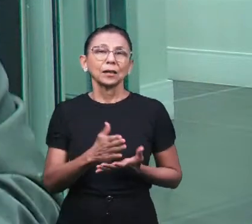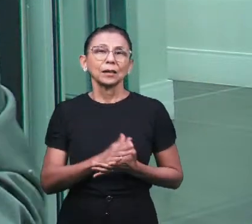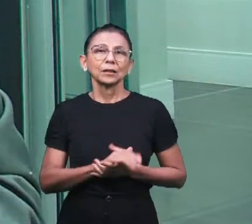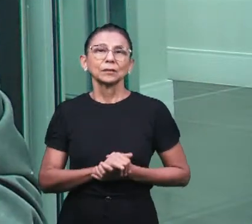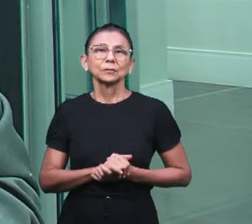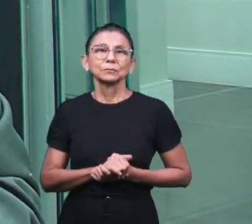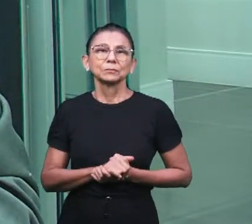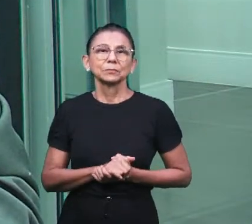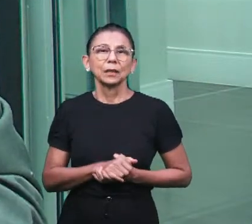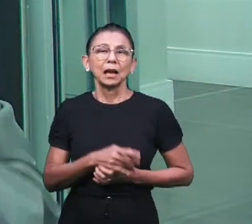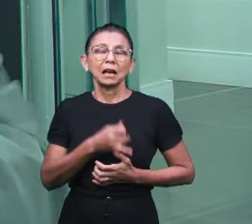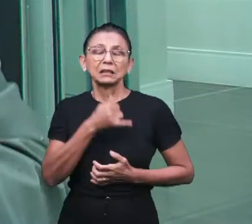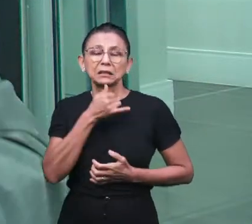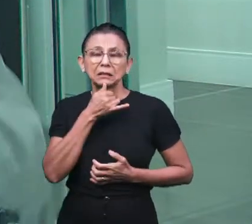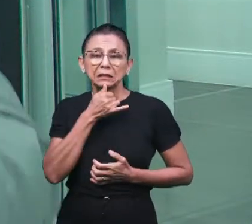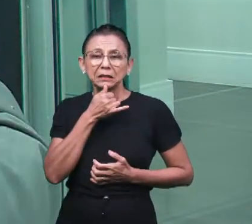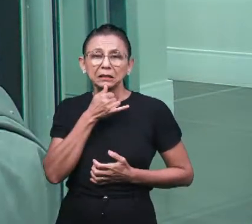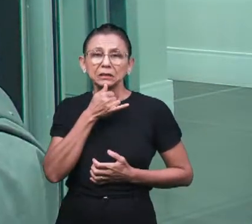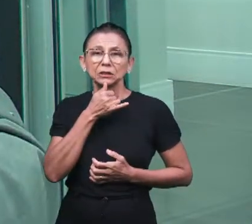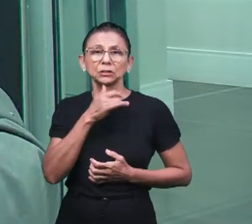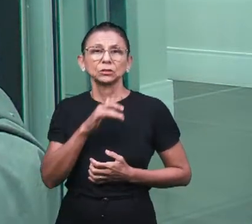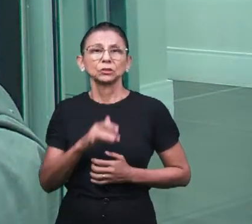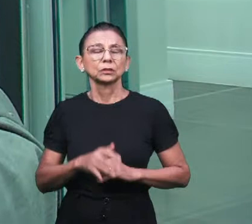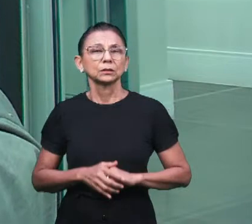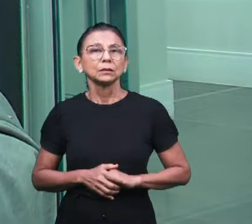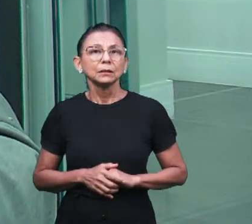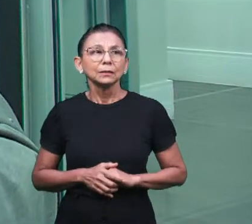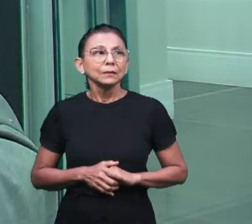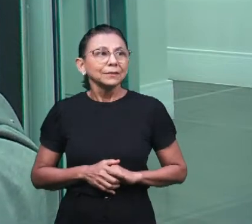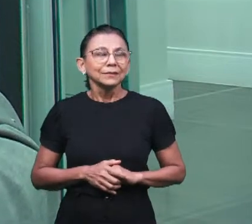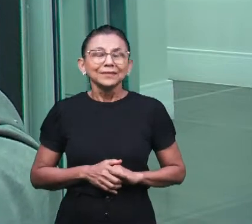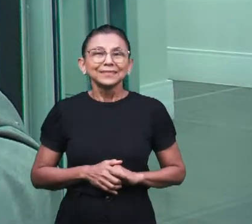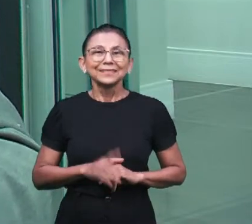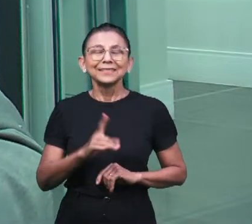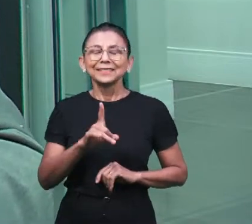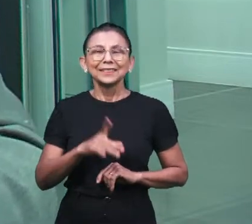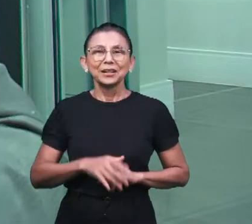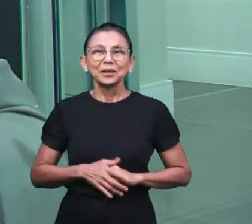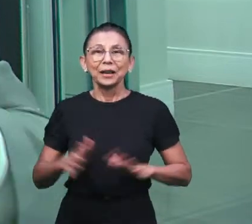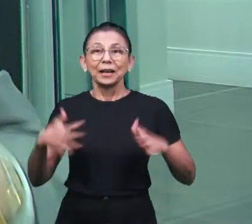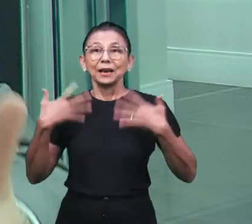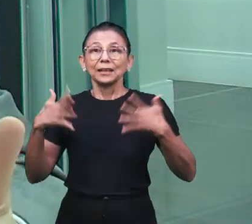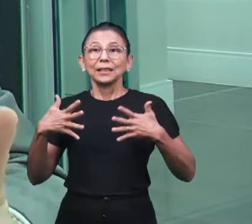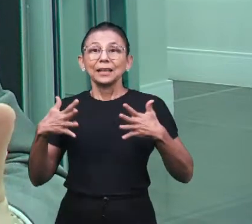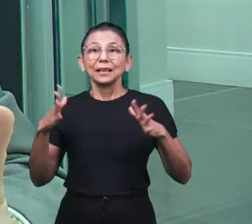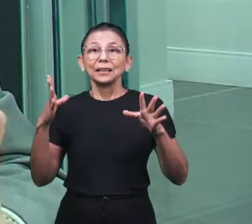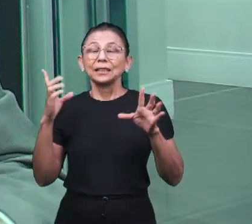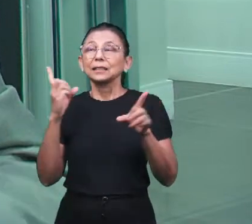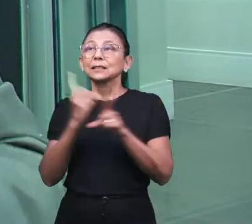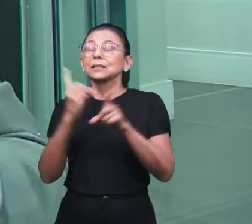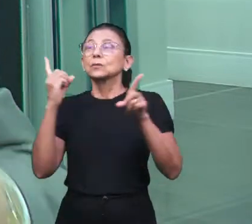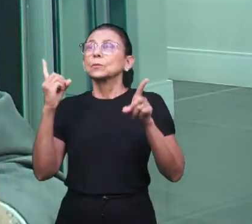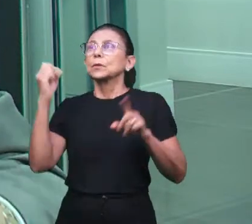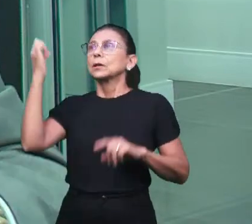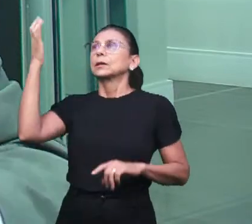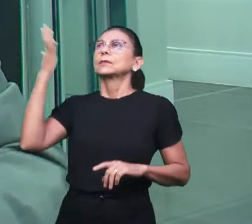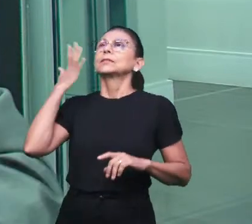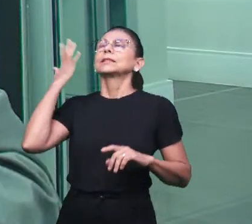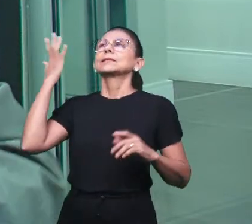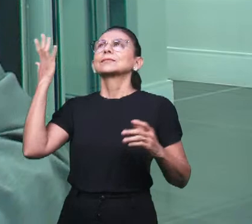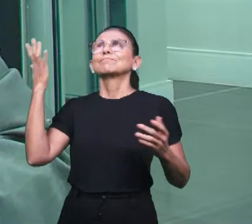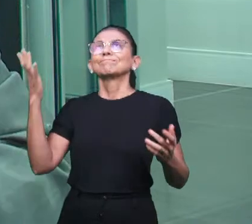passou sem conhecer, ele está alegre por ter descoberto a revelação. Quer dizer, ainda há tempo, né? Isso. Ainda há tempo